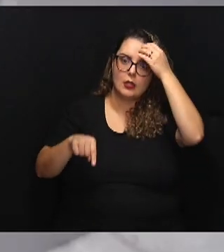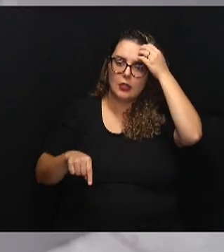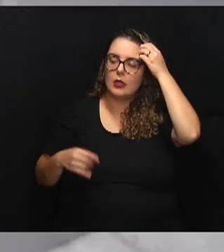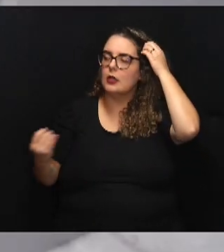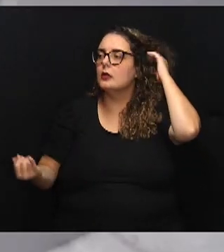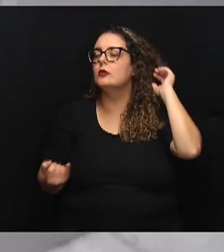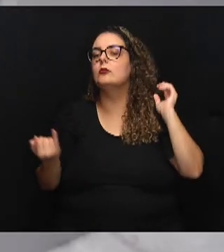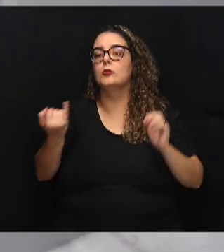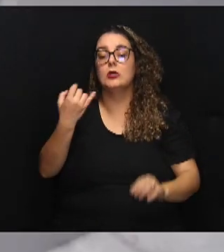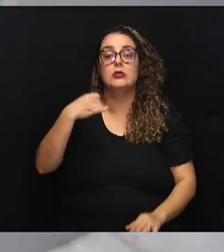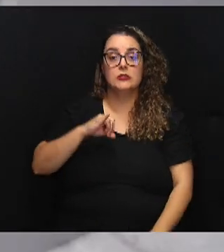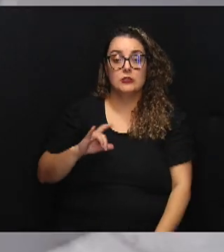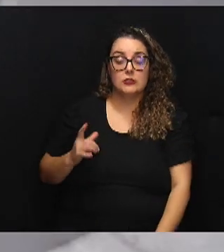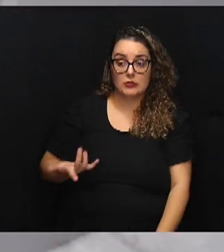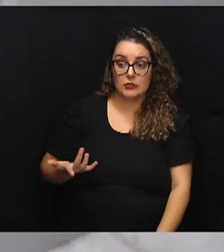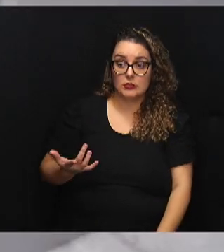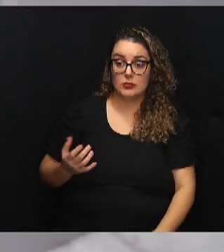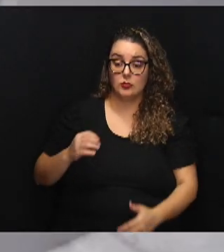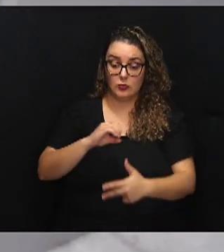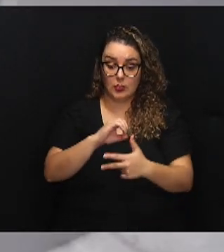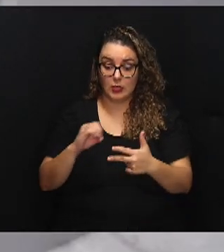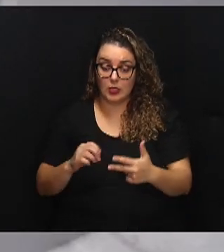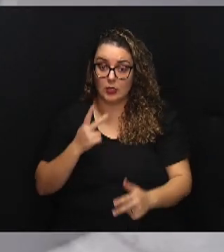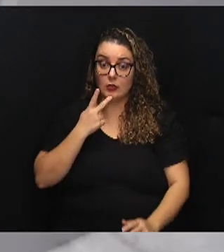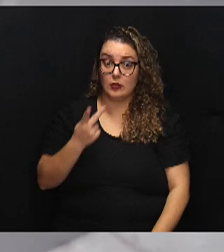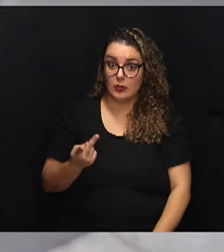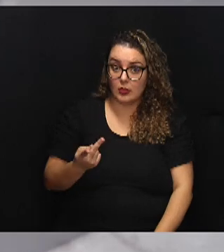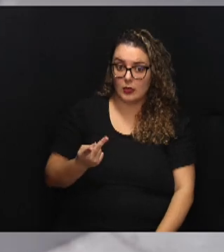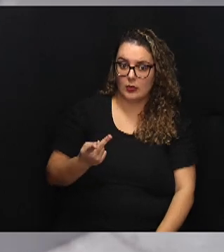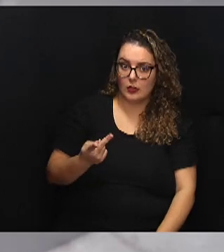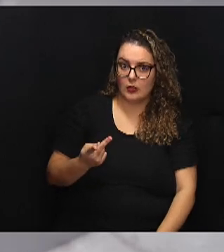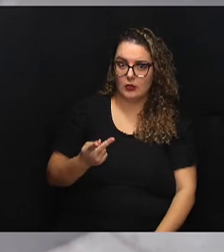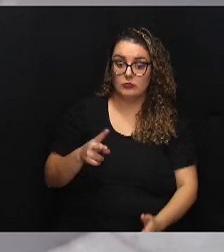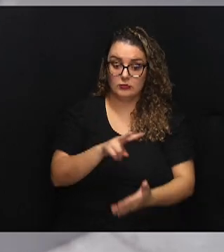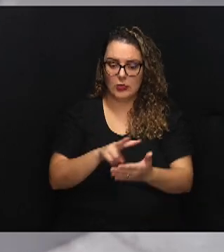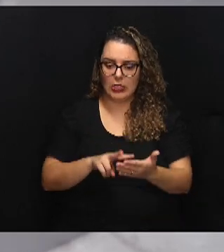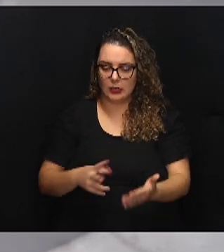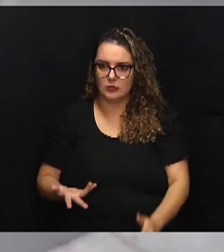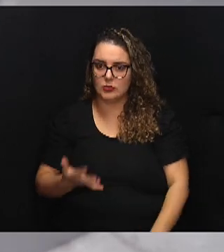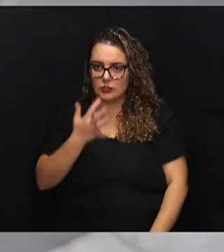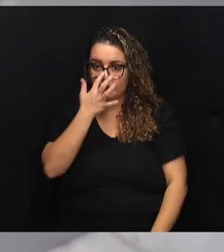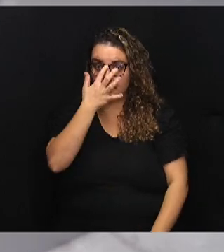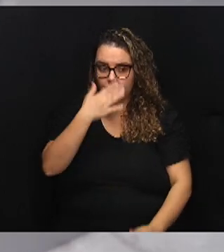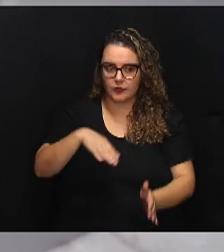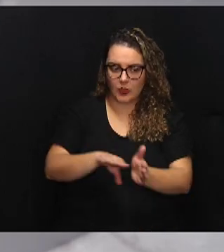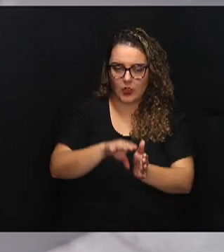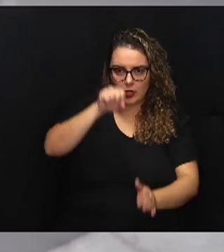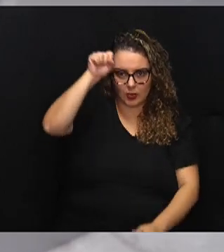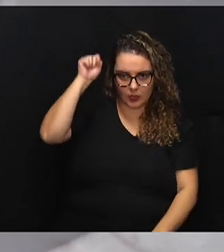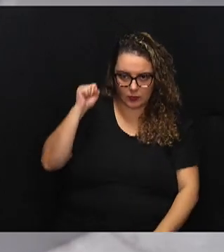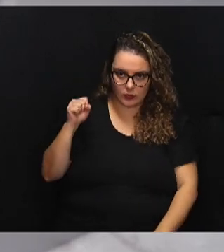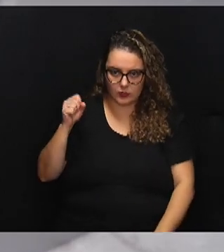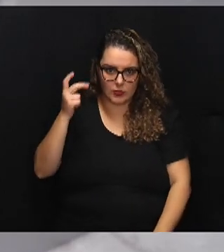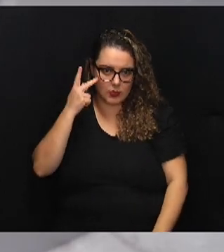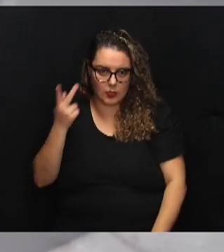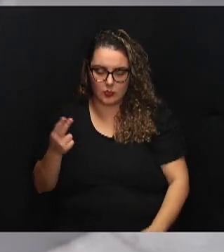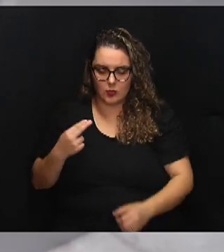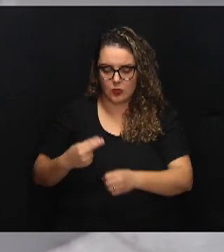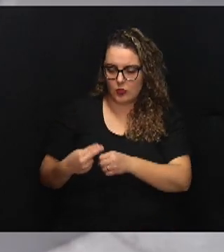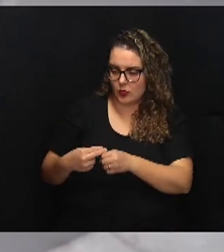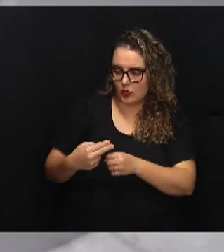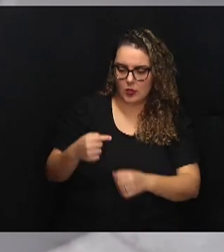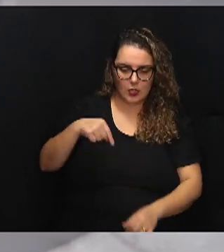essencial. Se a gente pega, saindo do Enem, que traz muito pra gente essa questão da leitura, e chega nos vestibulares paulistas, por exemplo, o Unicamp,